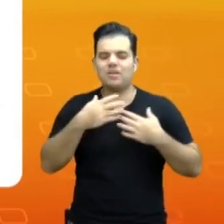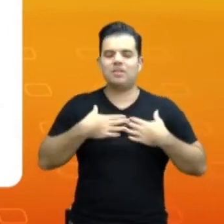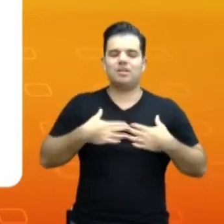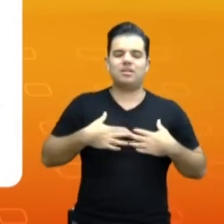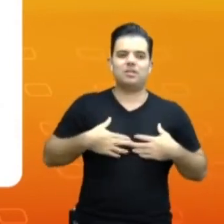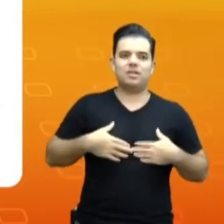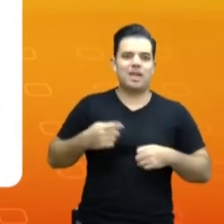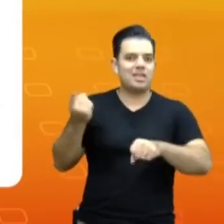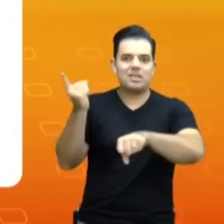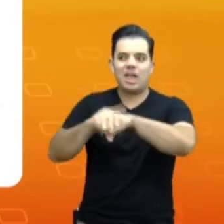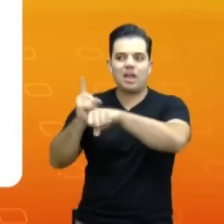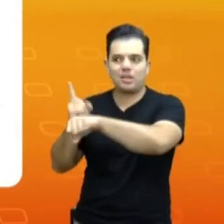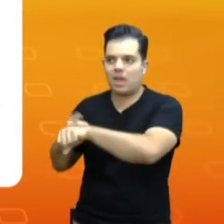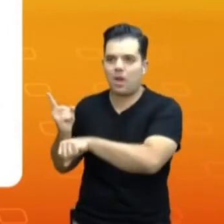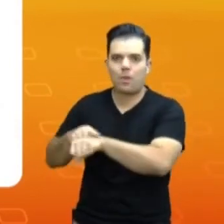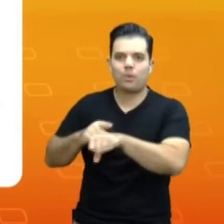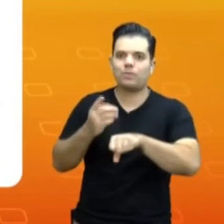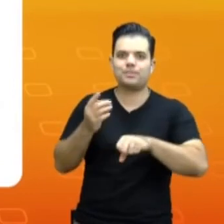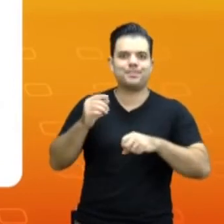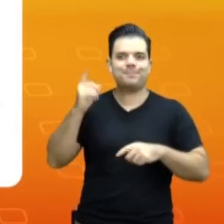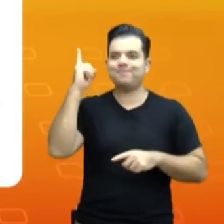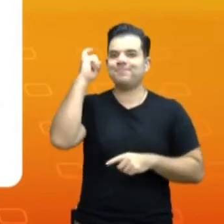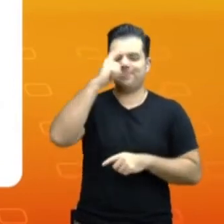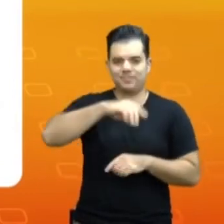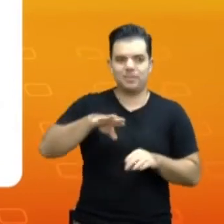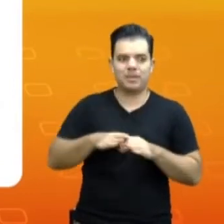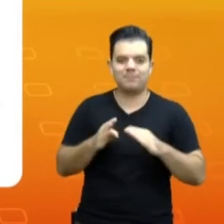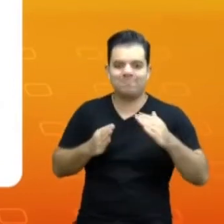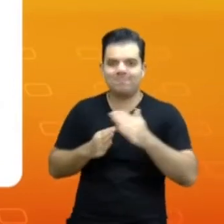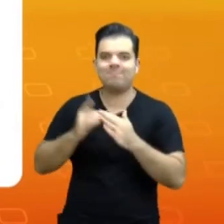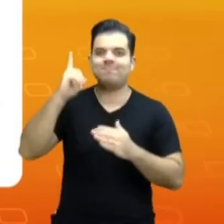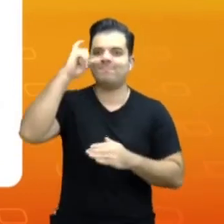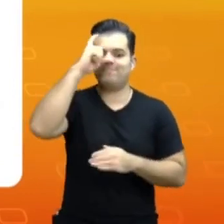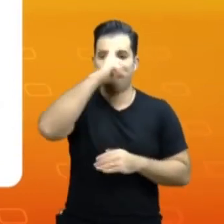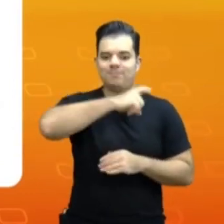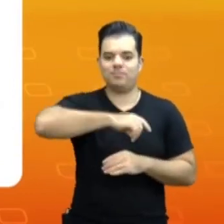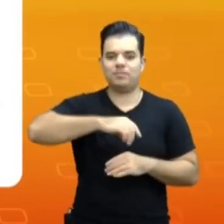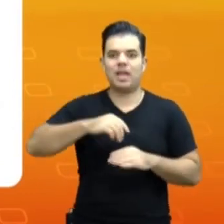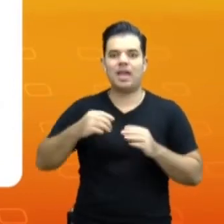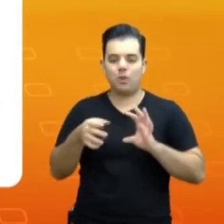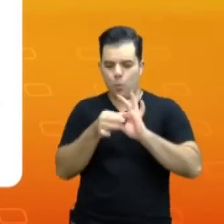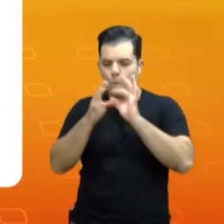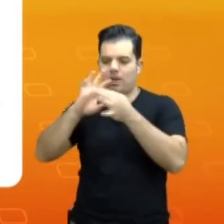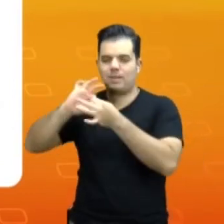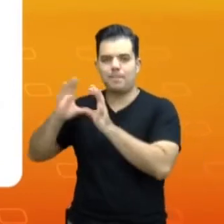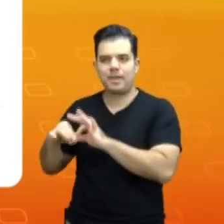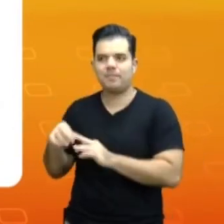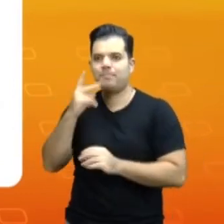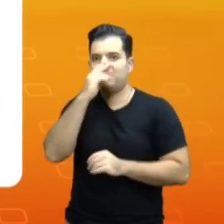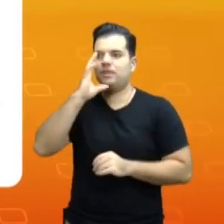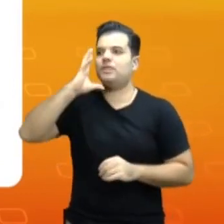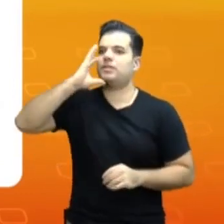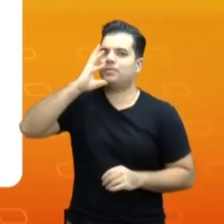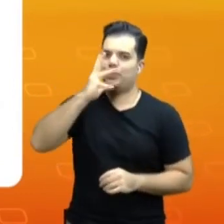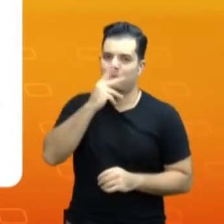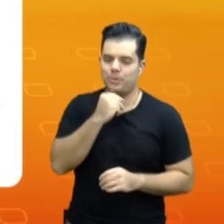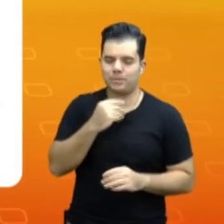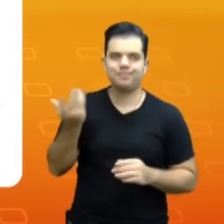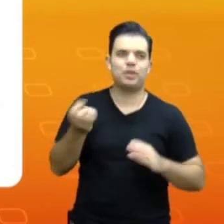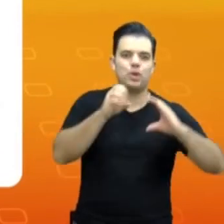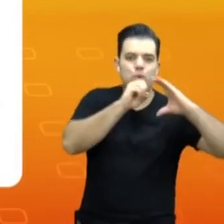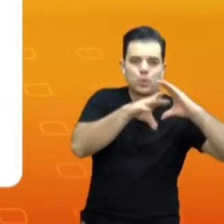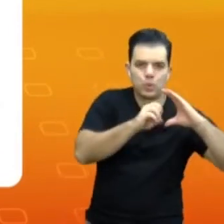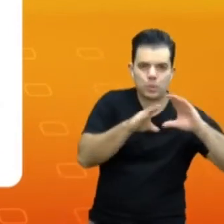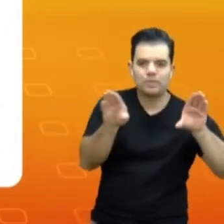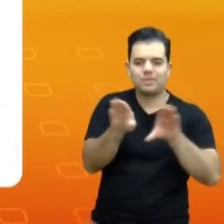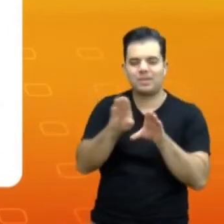em cima da pinta. E um desafio dessa Olimpíada foi, ele abriu muito tardiamente. Tanto a Globo como a Band